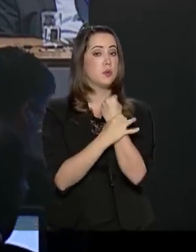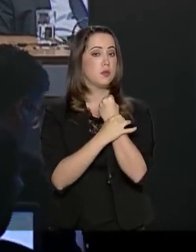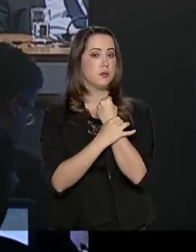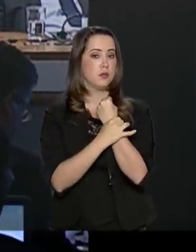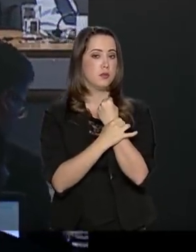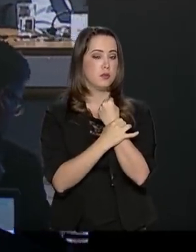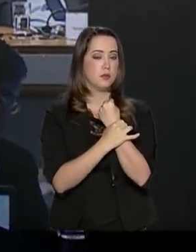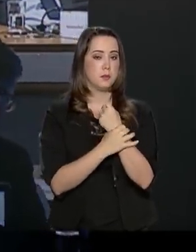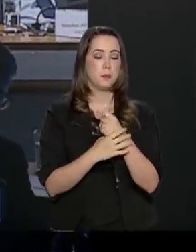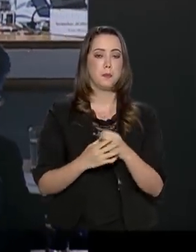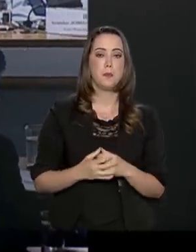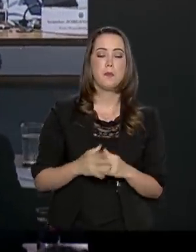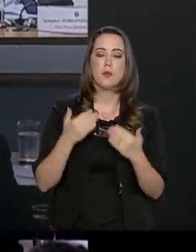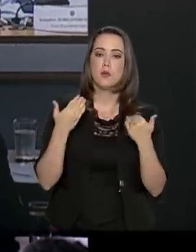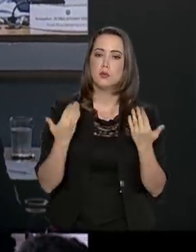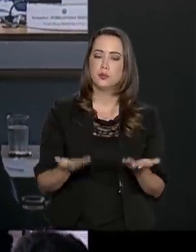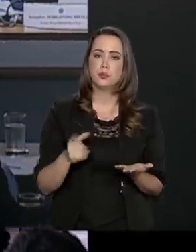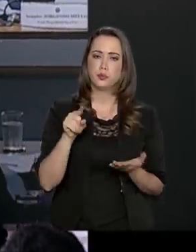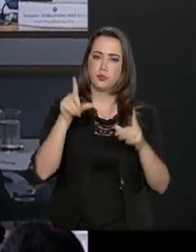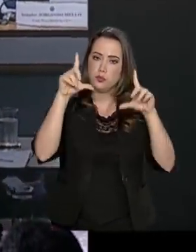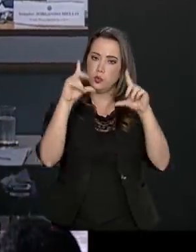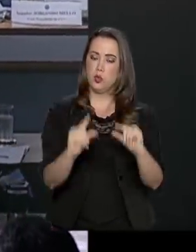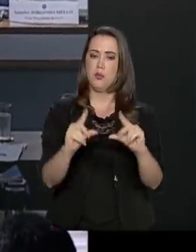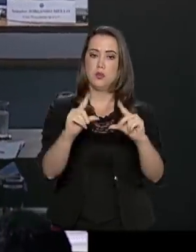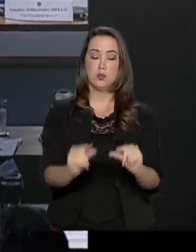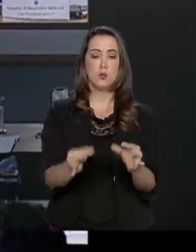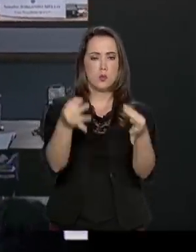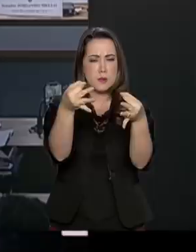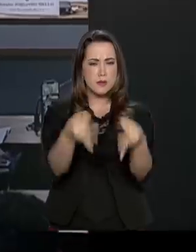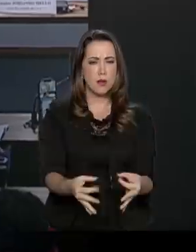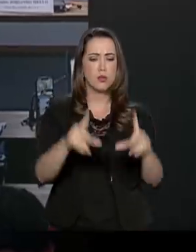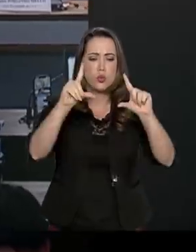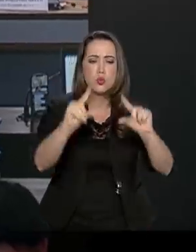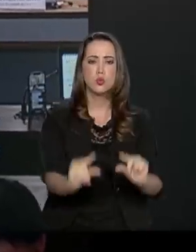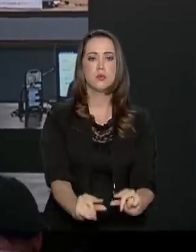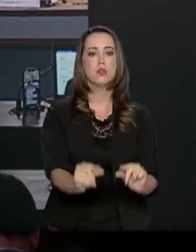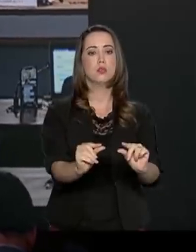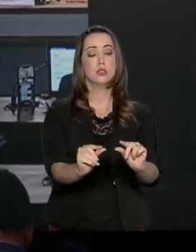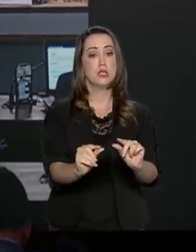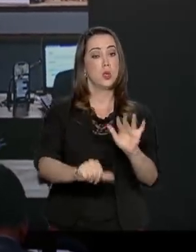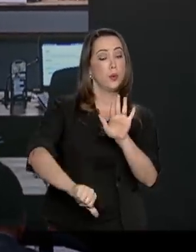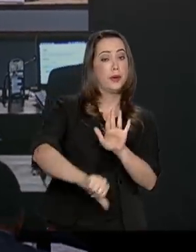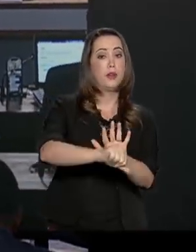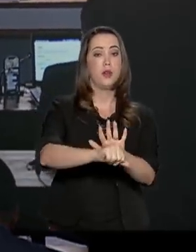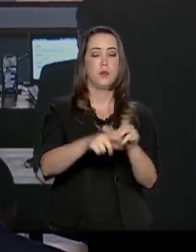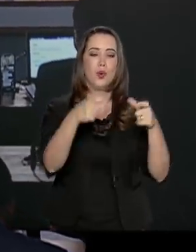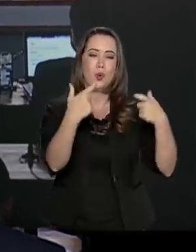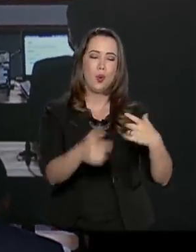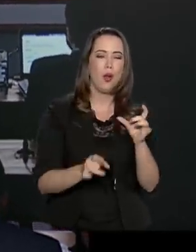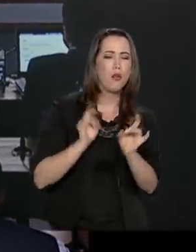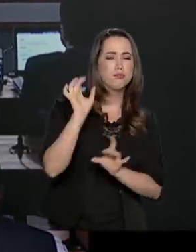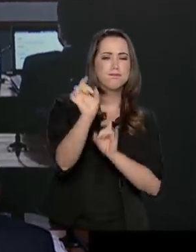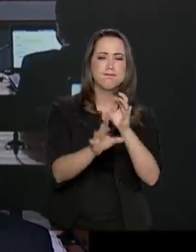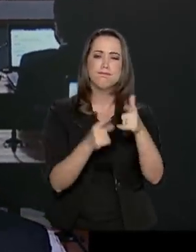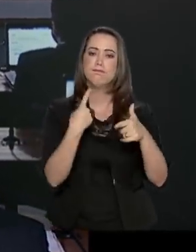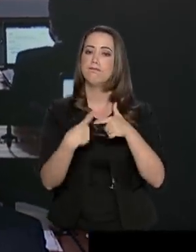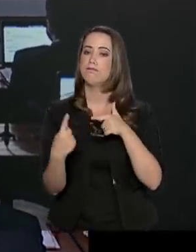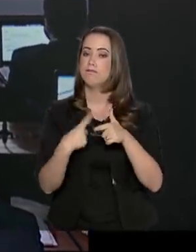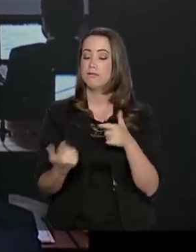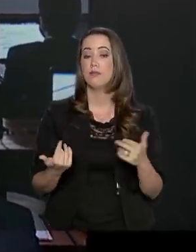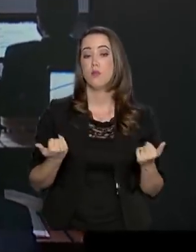segurança para redução drástica da criminalidade em áreas especialmente afetadas.